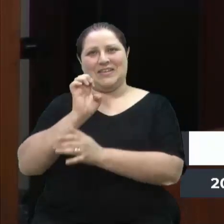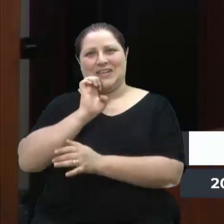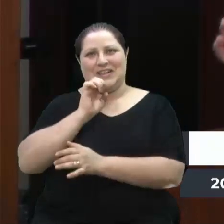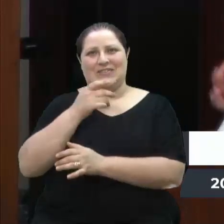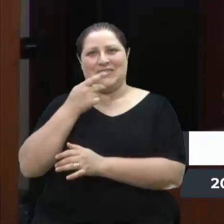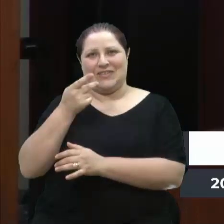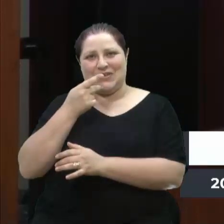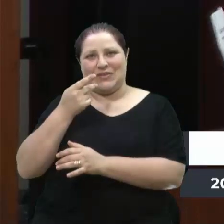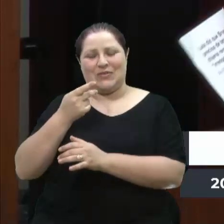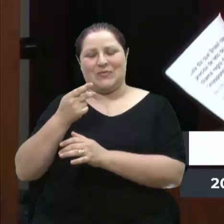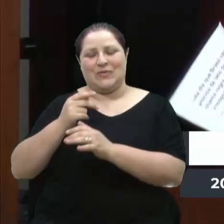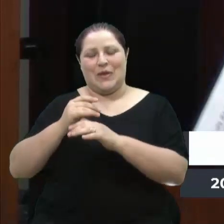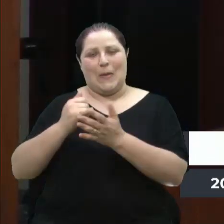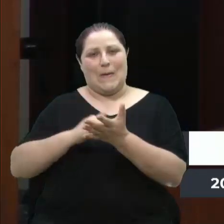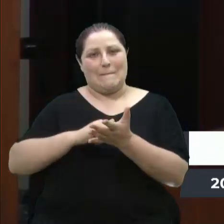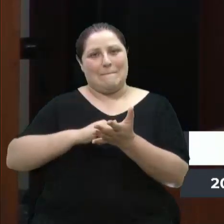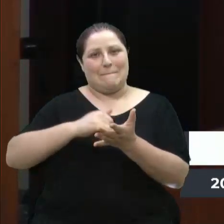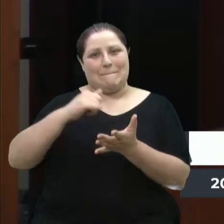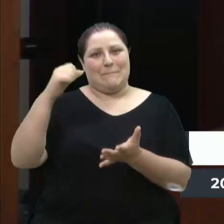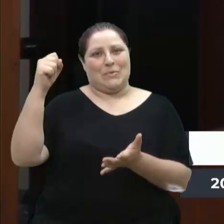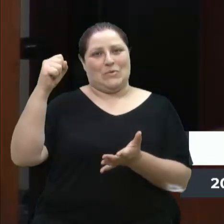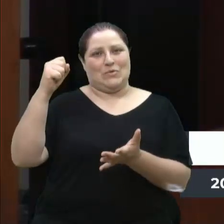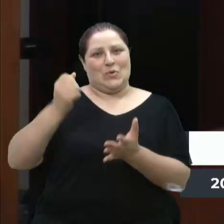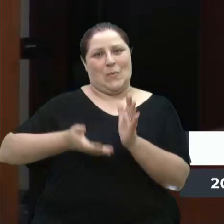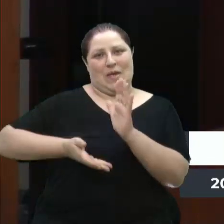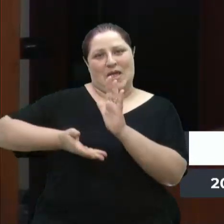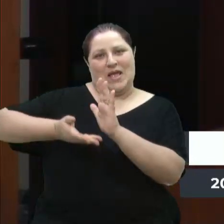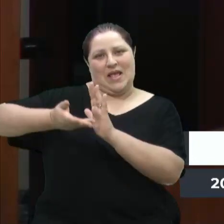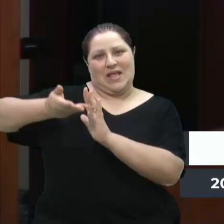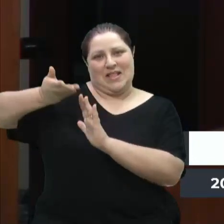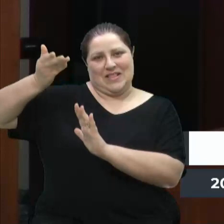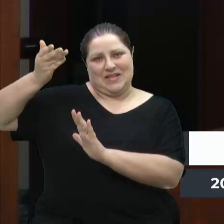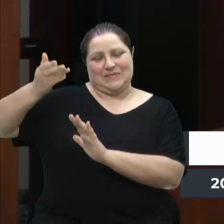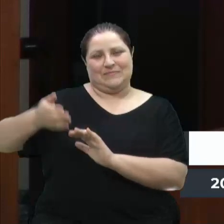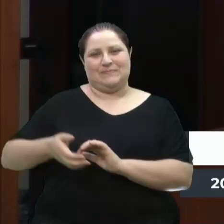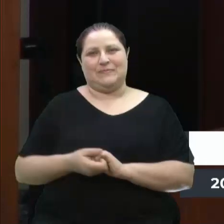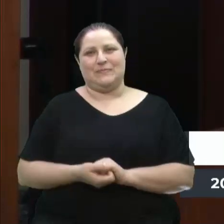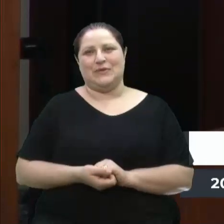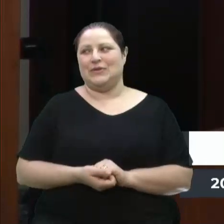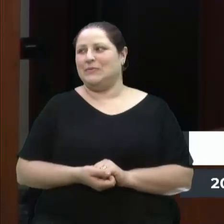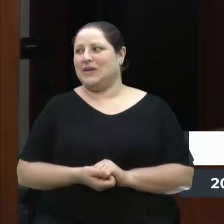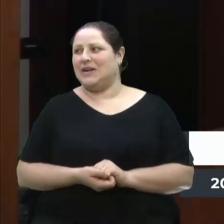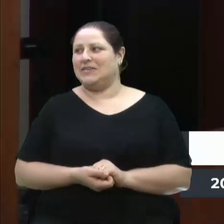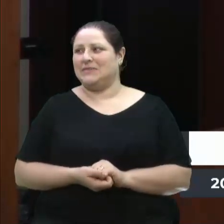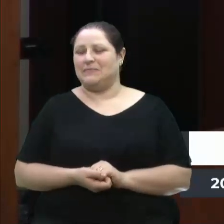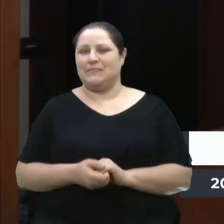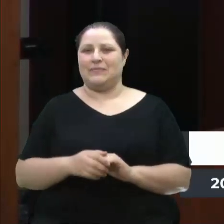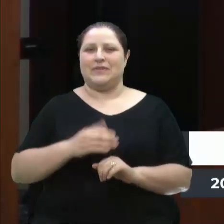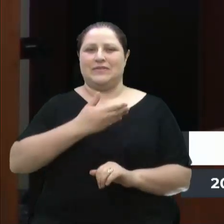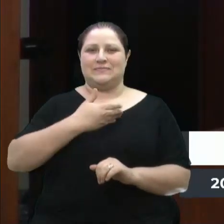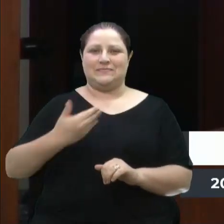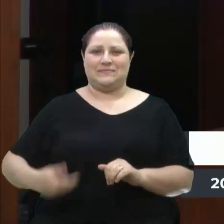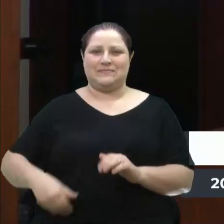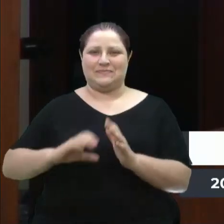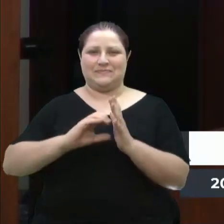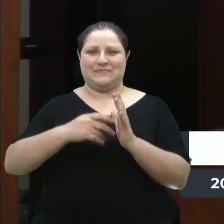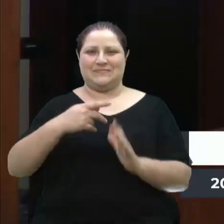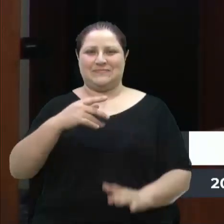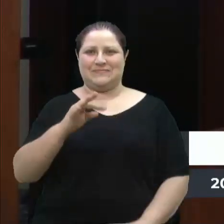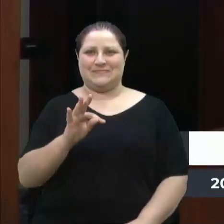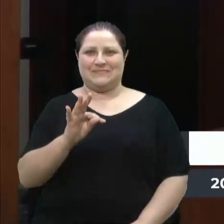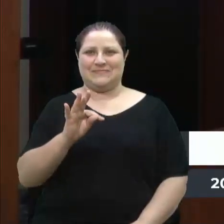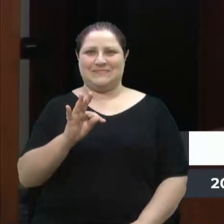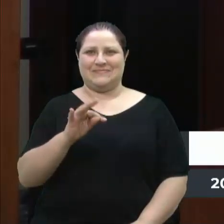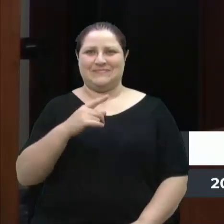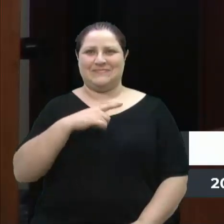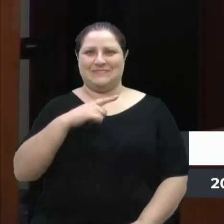o aumento de impostos. Este é o aumento de impostos. Bom, o governo do PT fez um aumento de impostos. Quando o